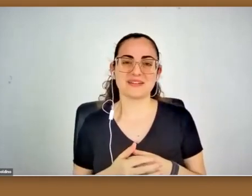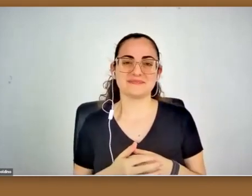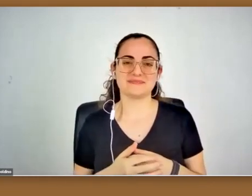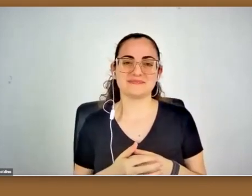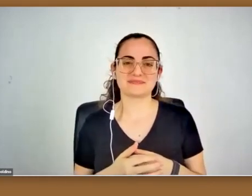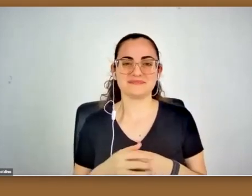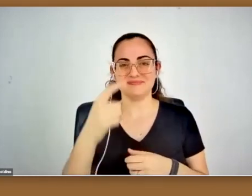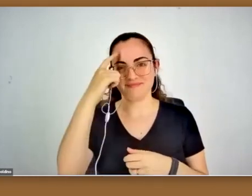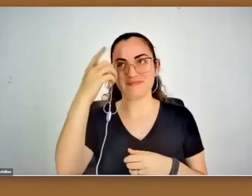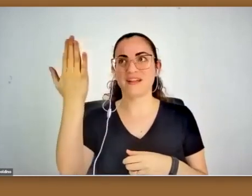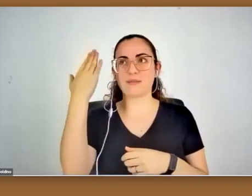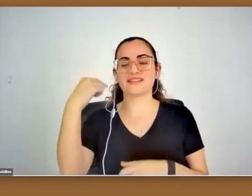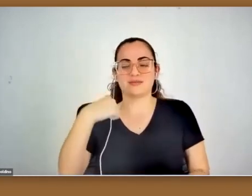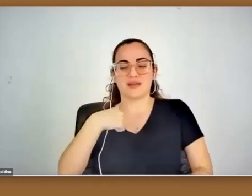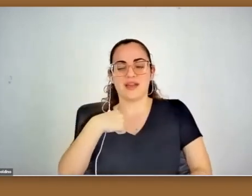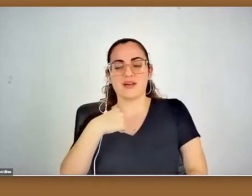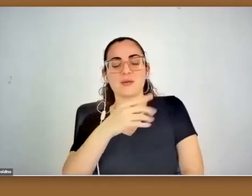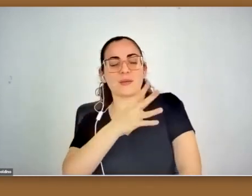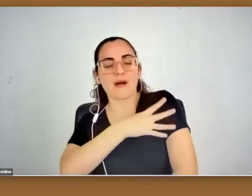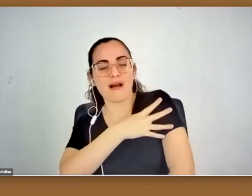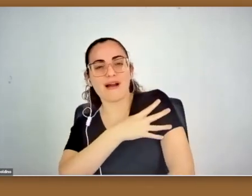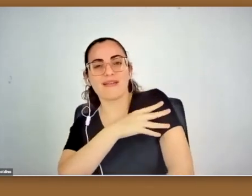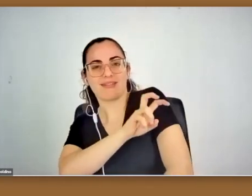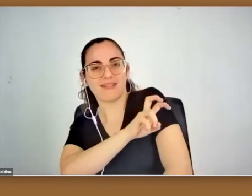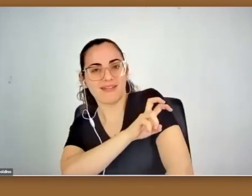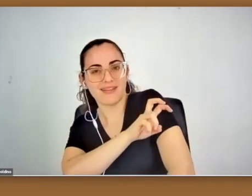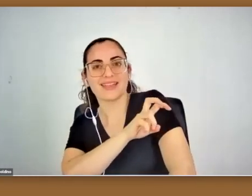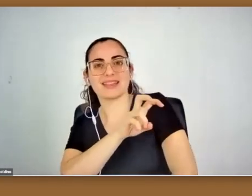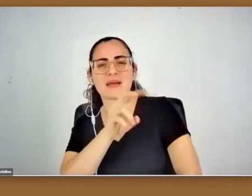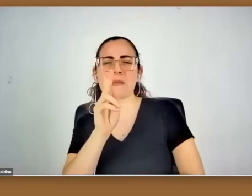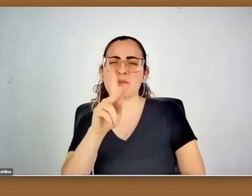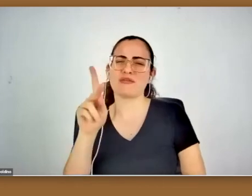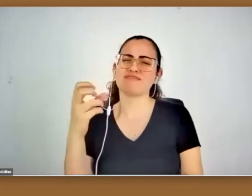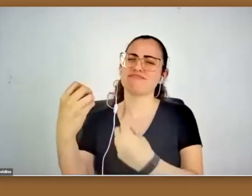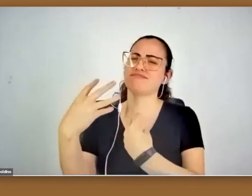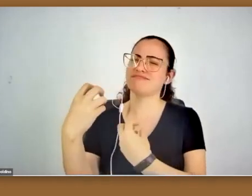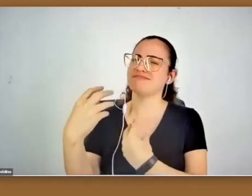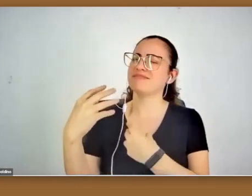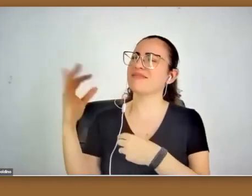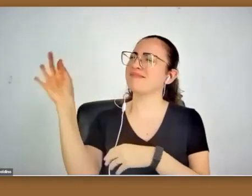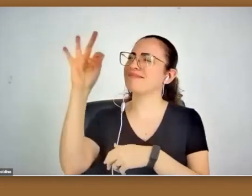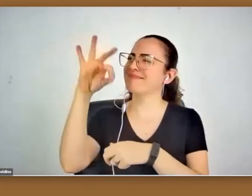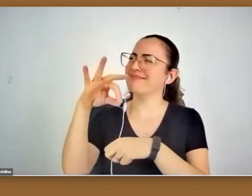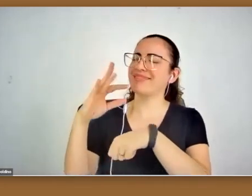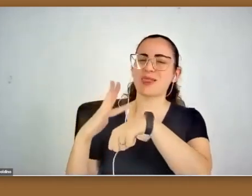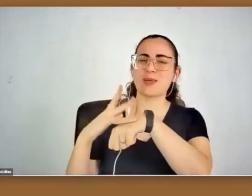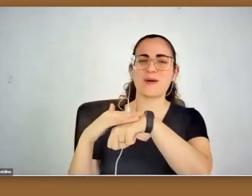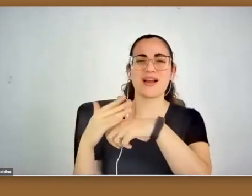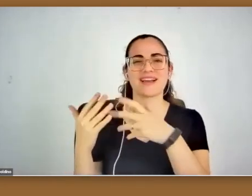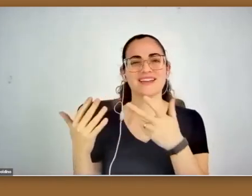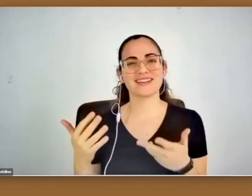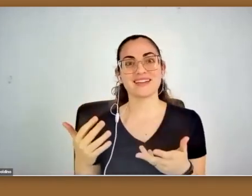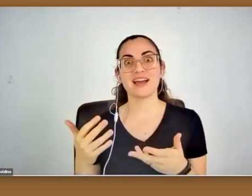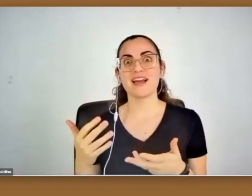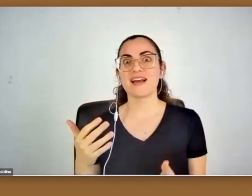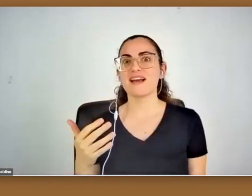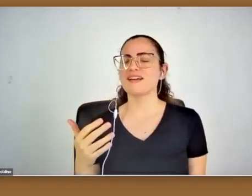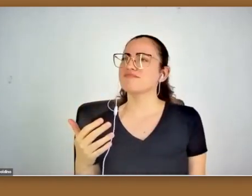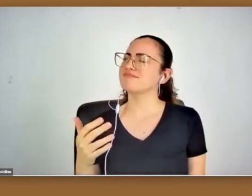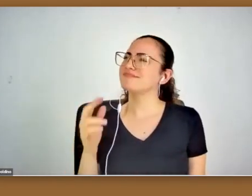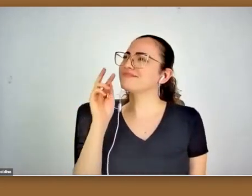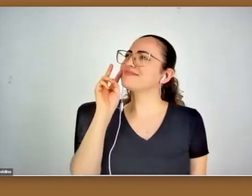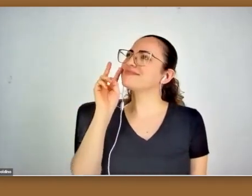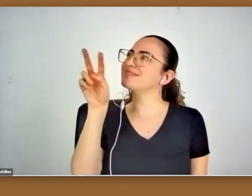na quarta, quinta série, ouvindo falar de doenças, né, transmissíveis, e eu achava